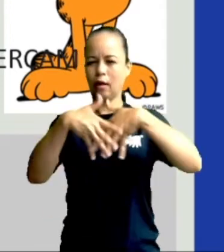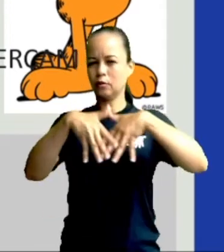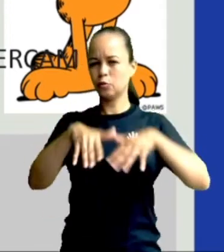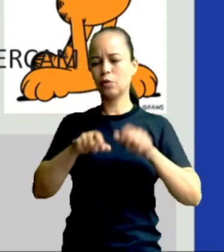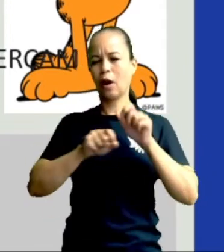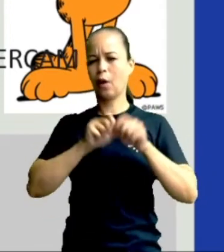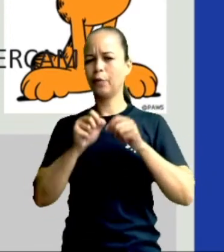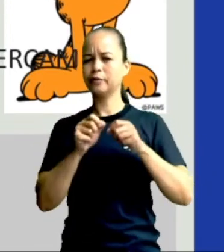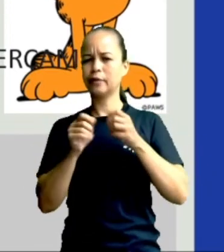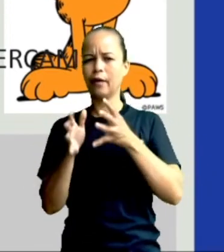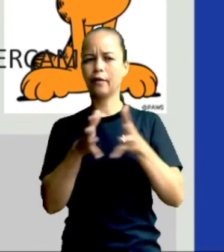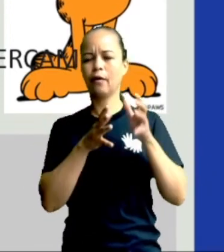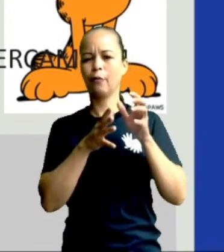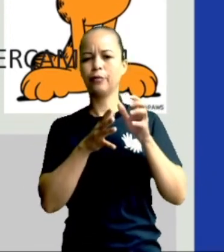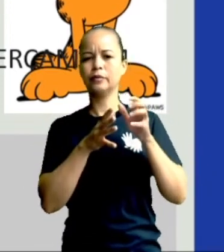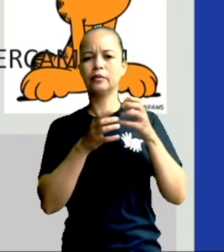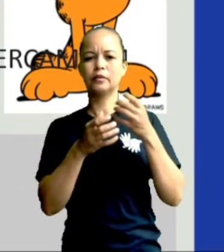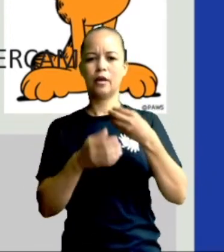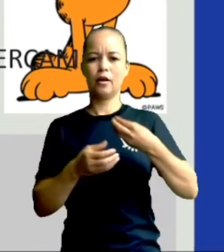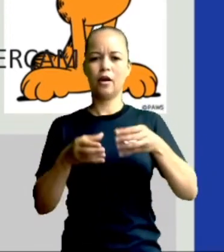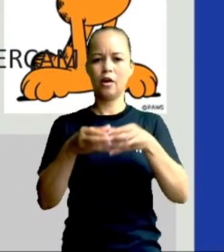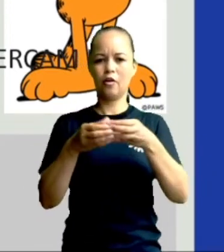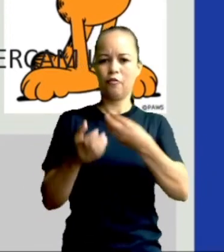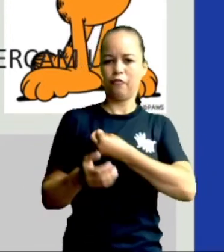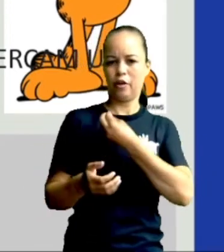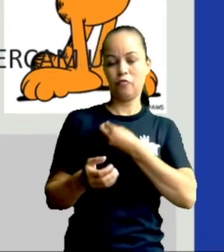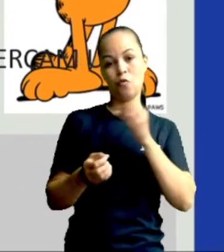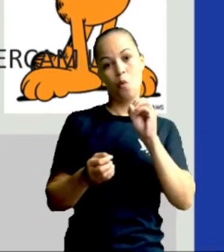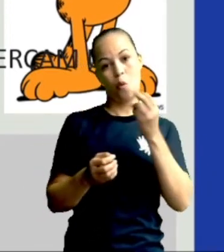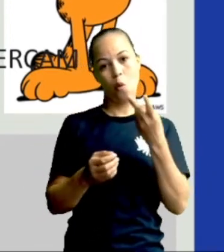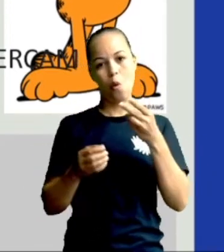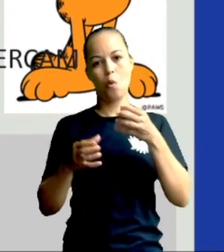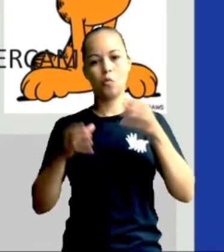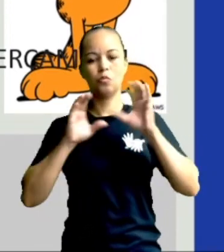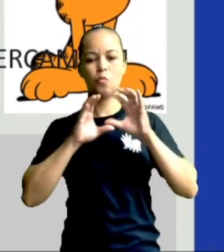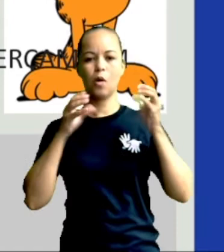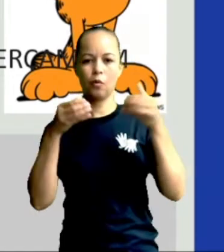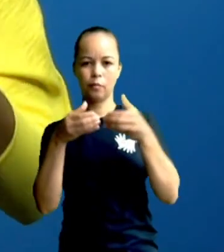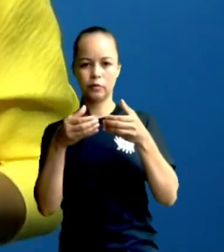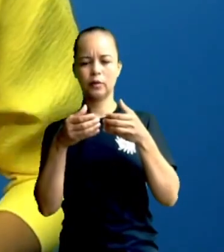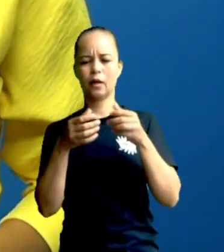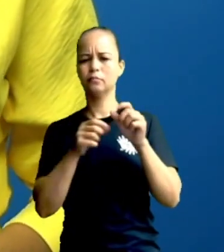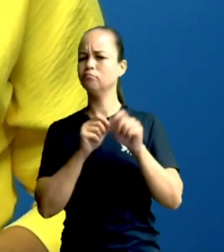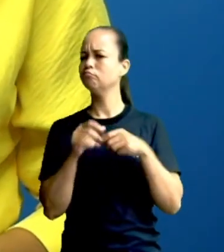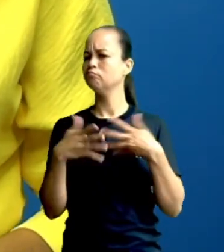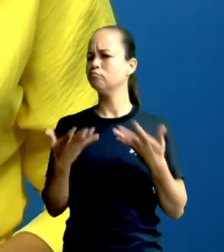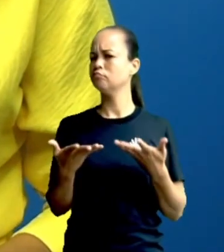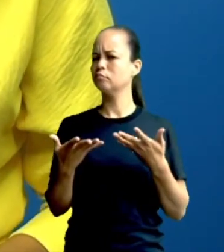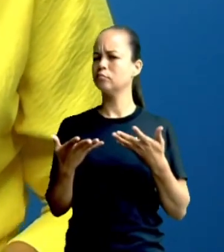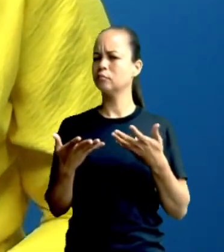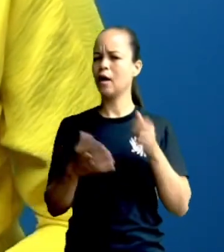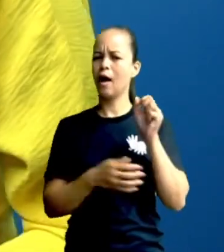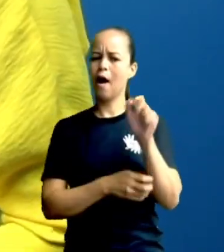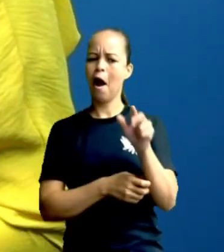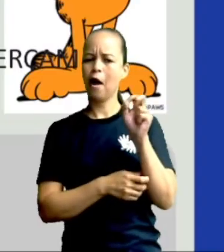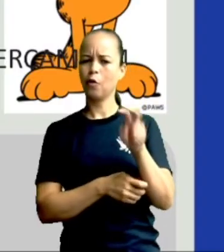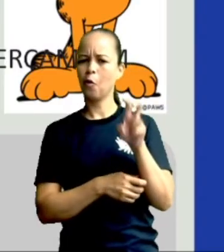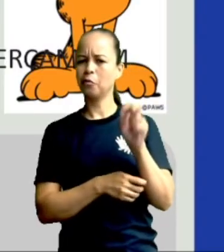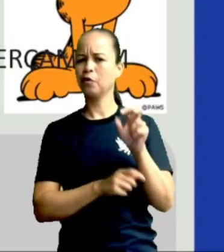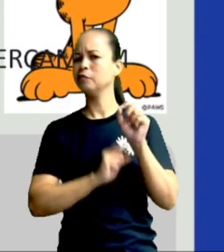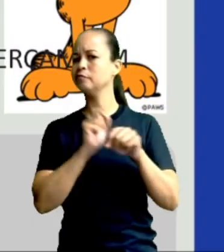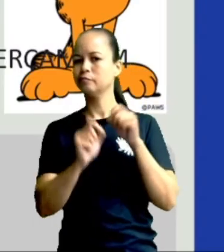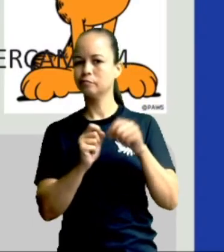cercam um ser vivo ou uma comunidade? E aí, qual a sua opinião? O que são agrotóxicos?